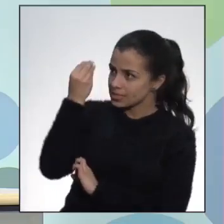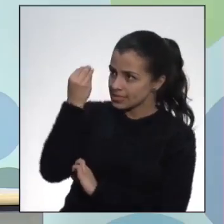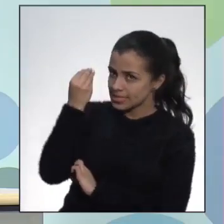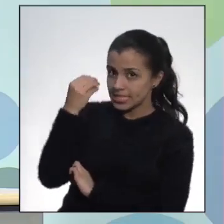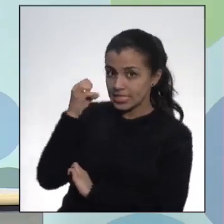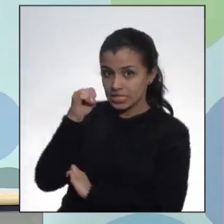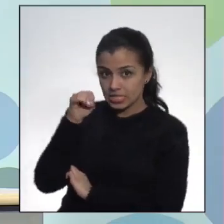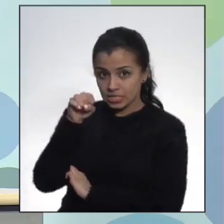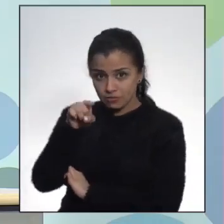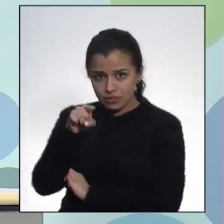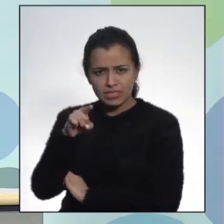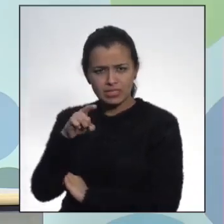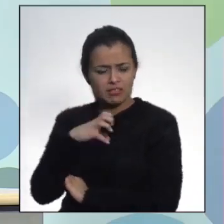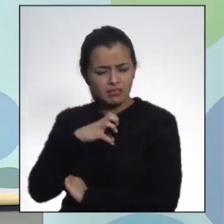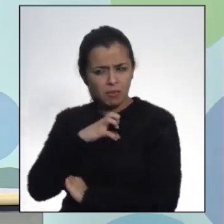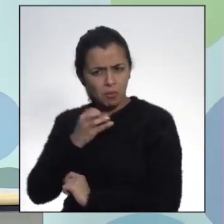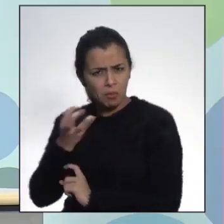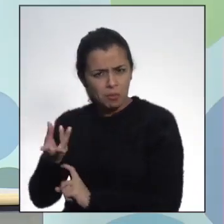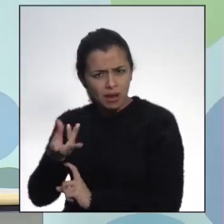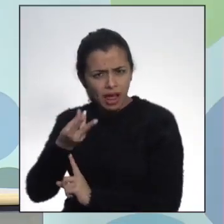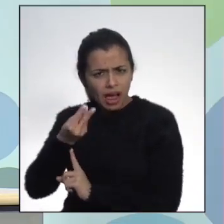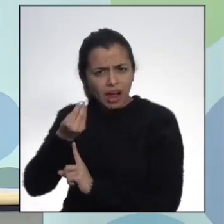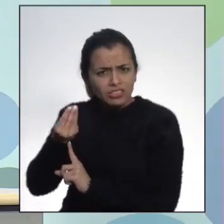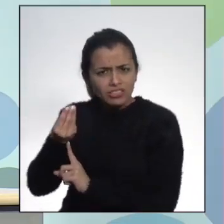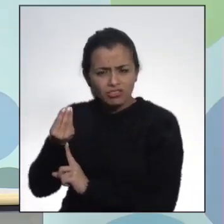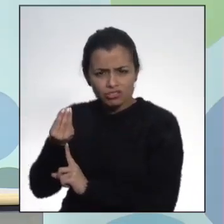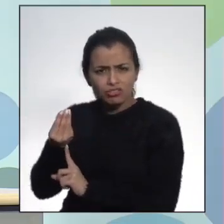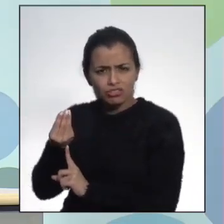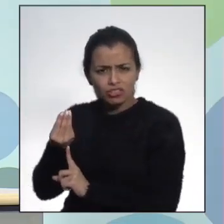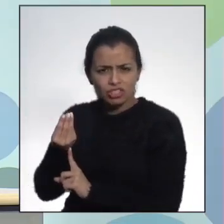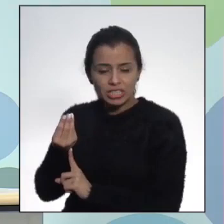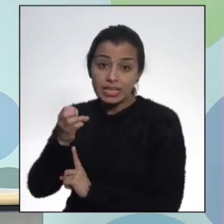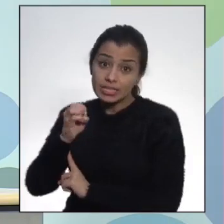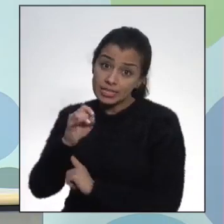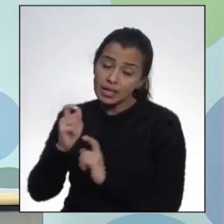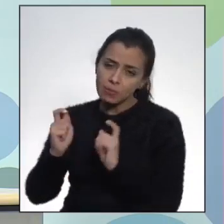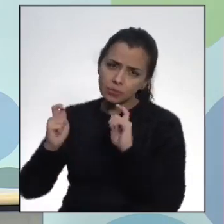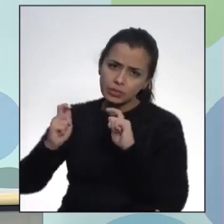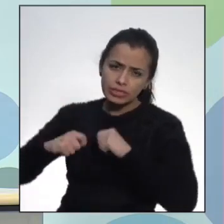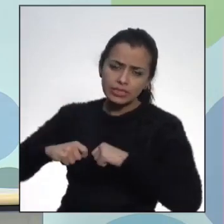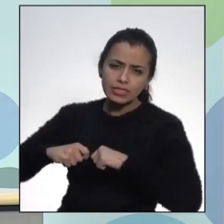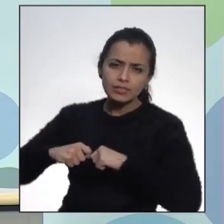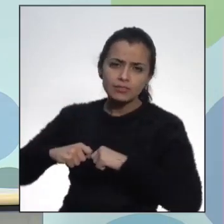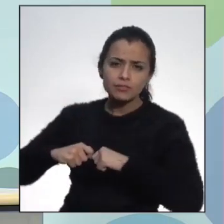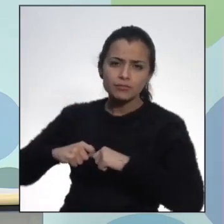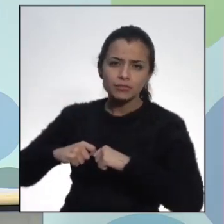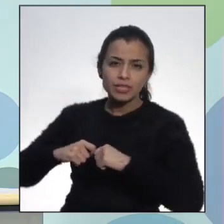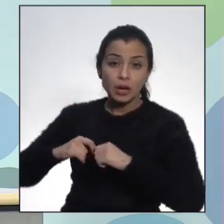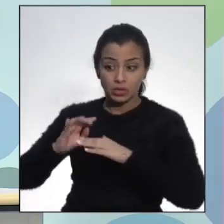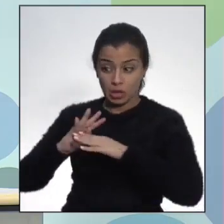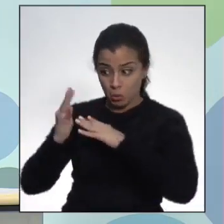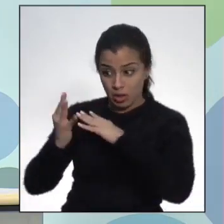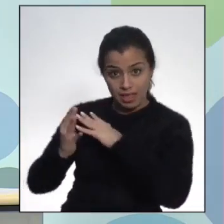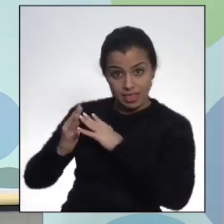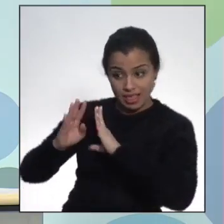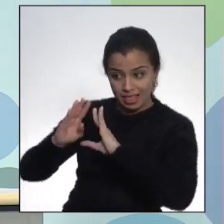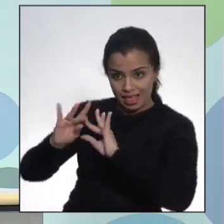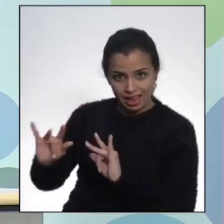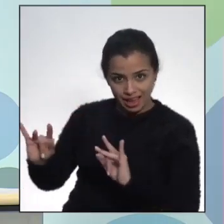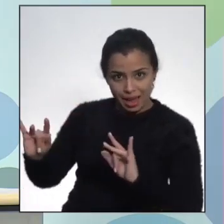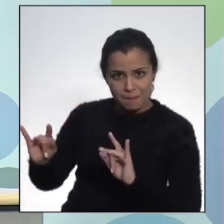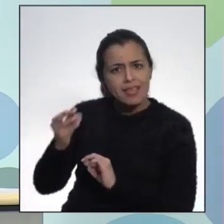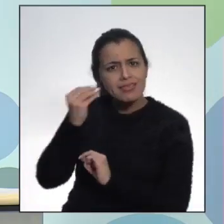tiver amor por essa arte, elabore assim que possível, claro, né? Assim que saírem da quarentena, né? Um grupo de